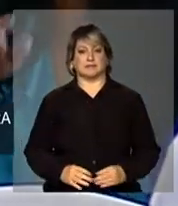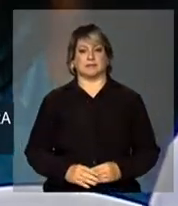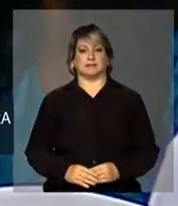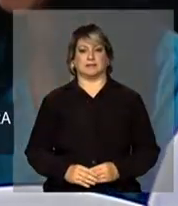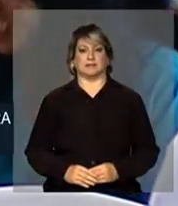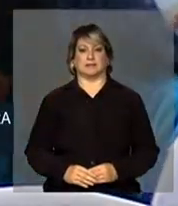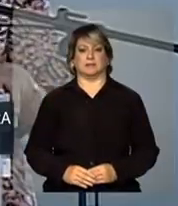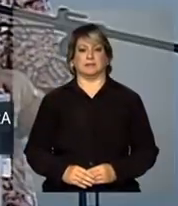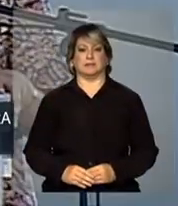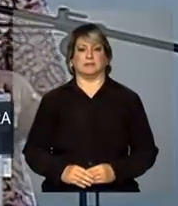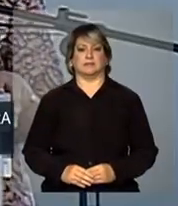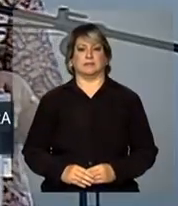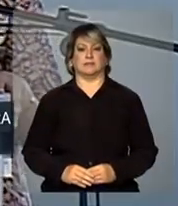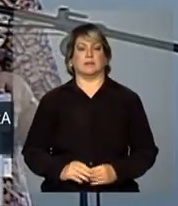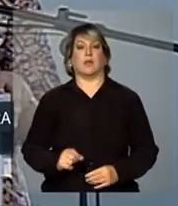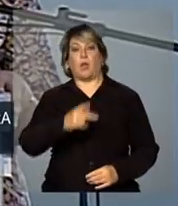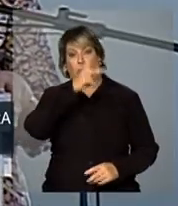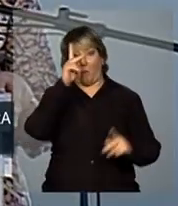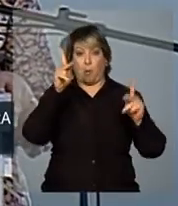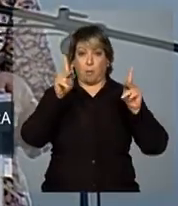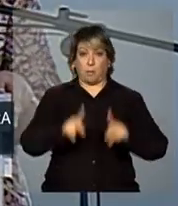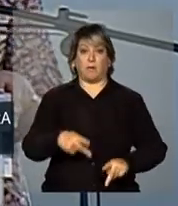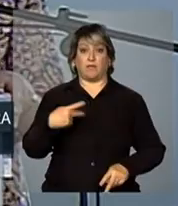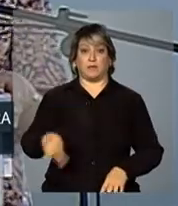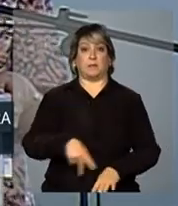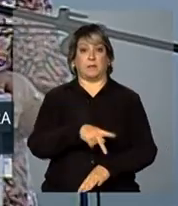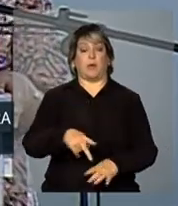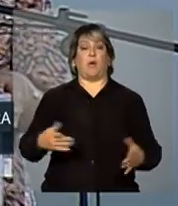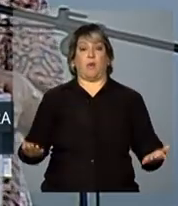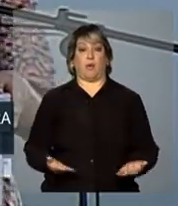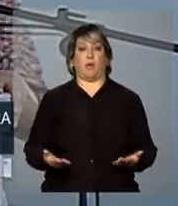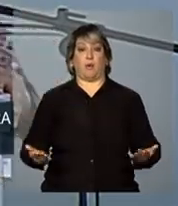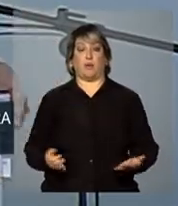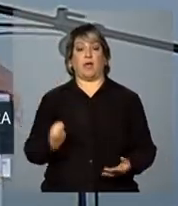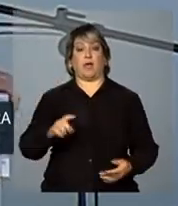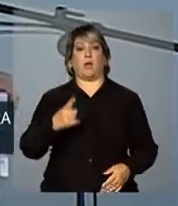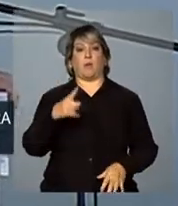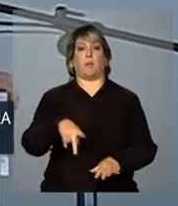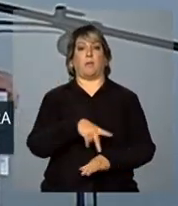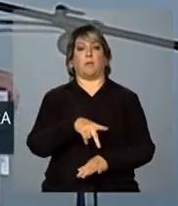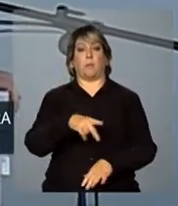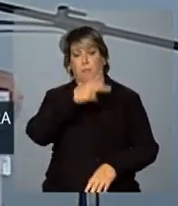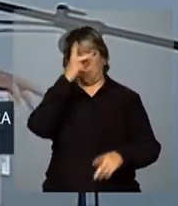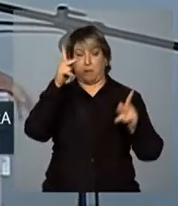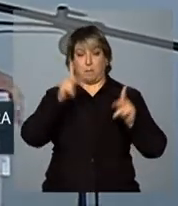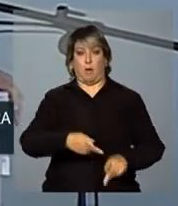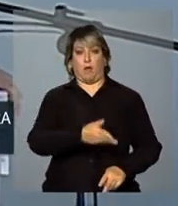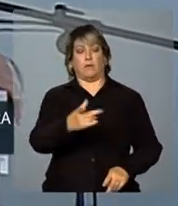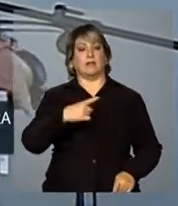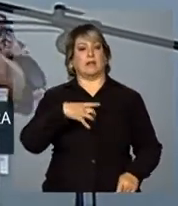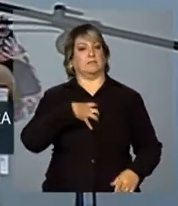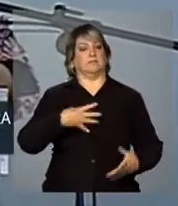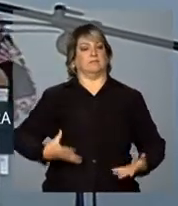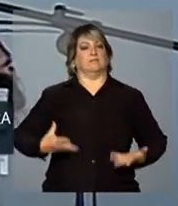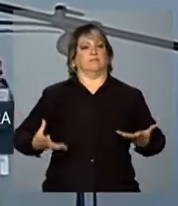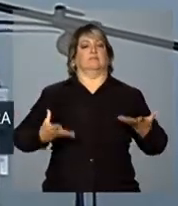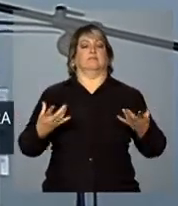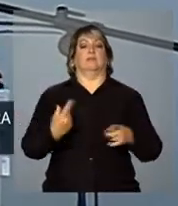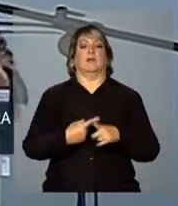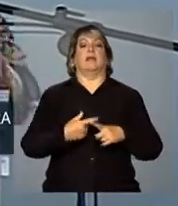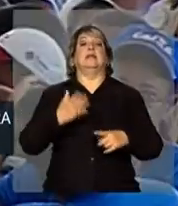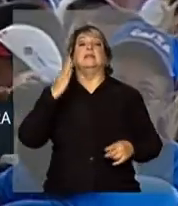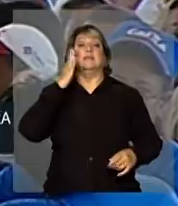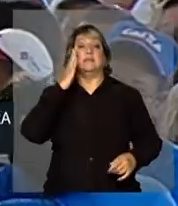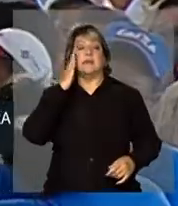que o povo desse país hoje é um povo que tem autoestima, porque